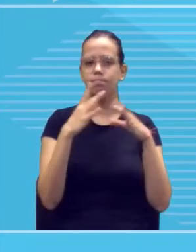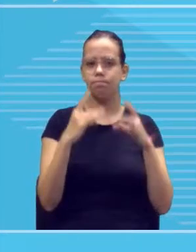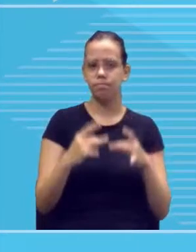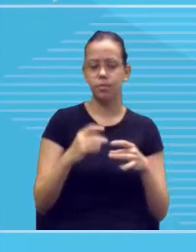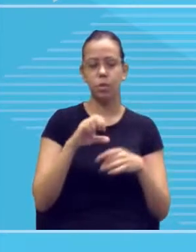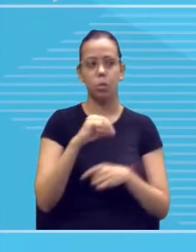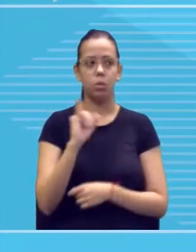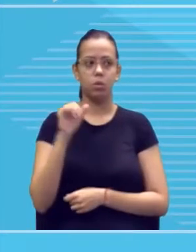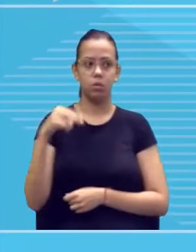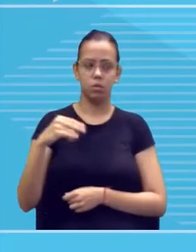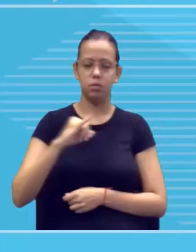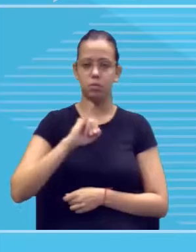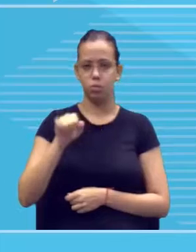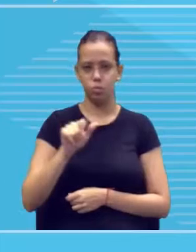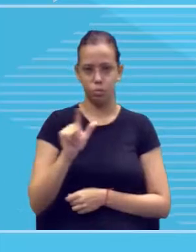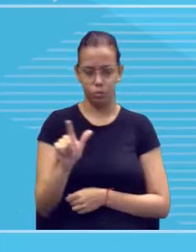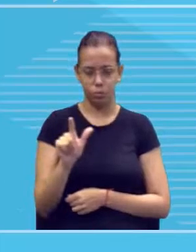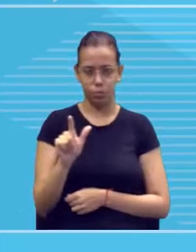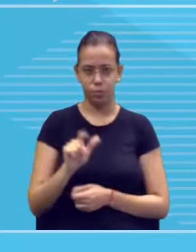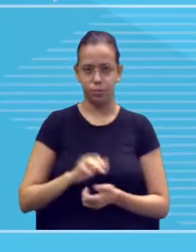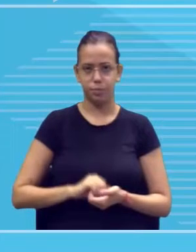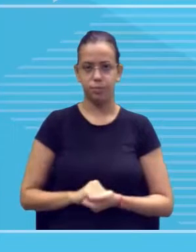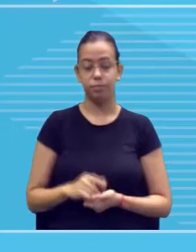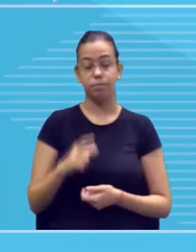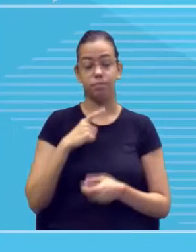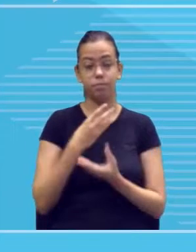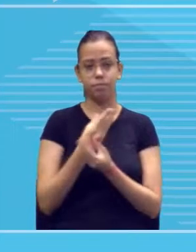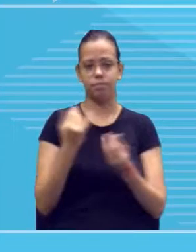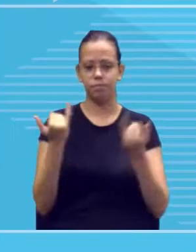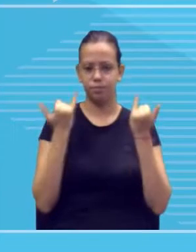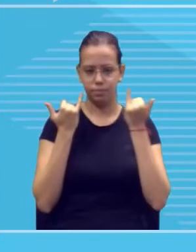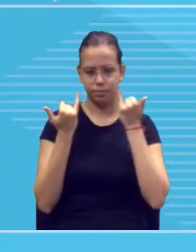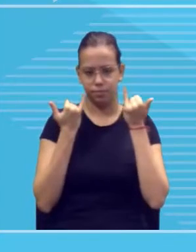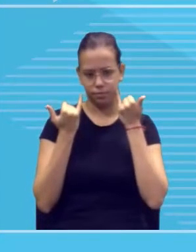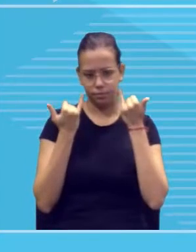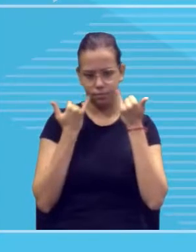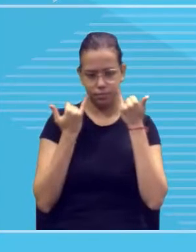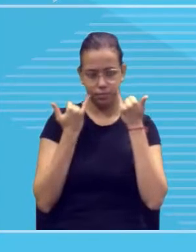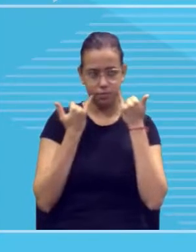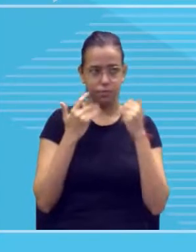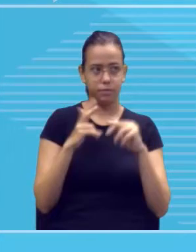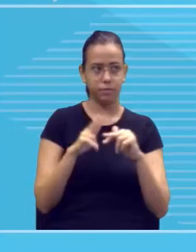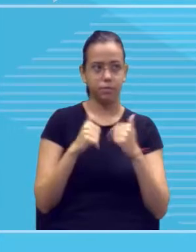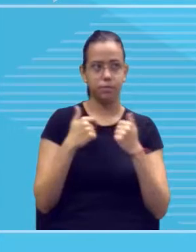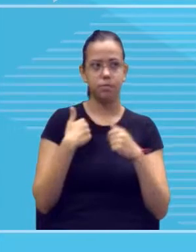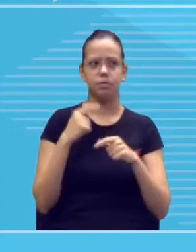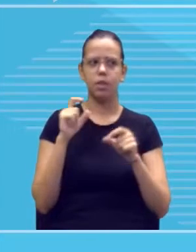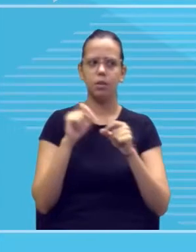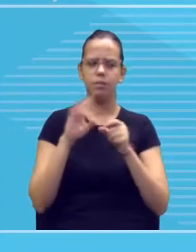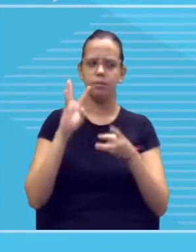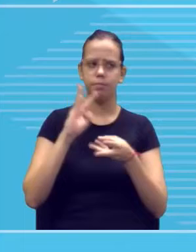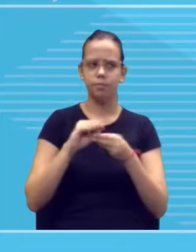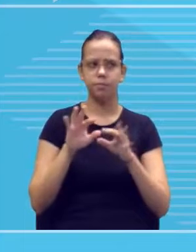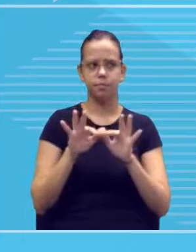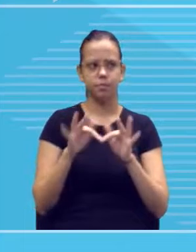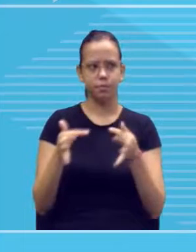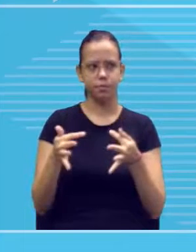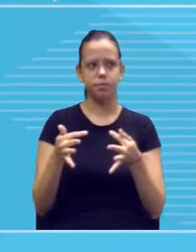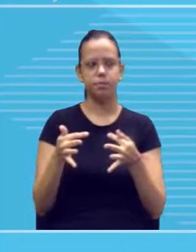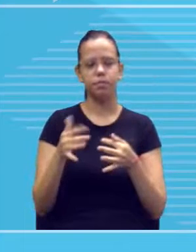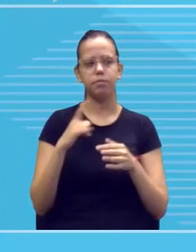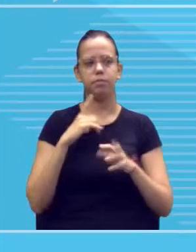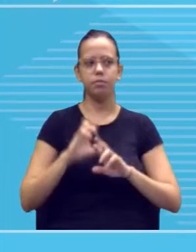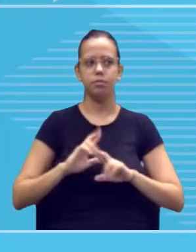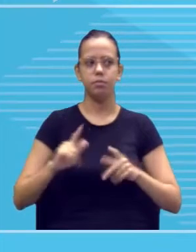beleza eu sei É muita informação é muito informação por isso que só que um apanhado bem rápido tá a